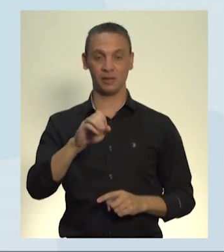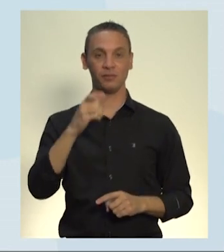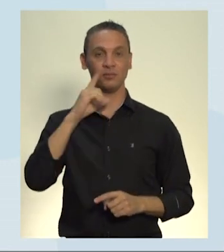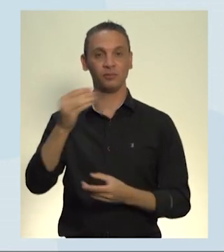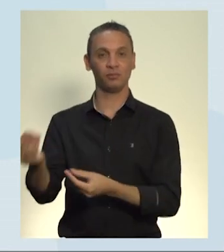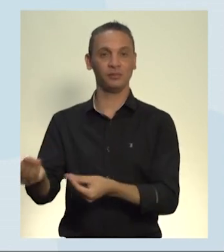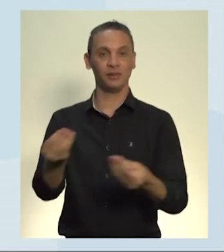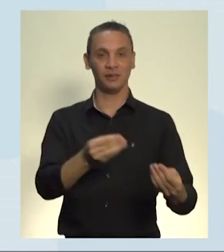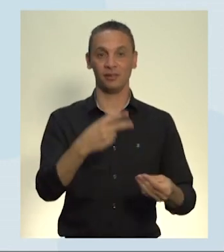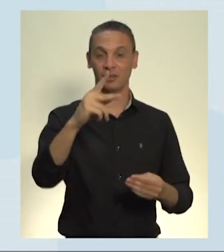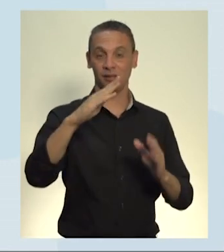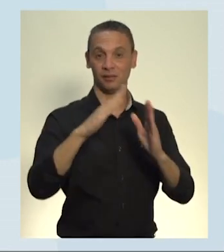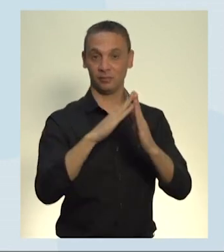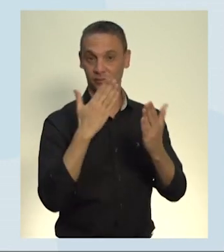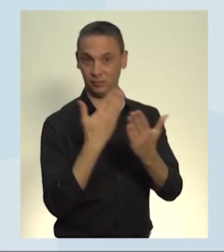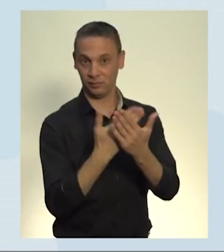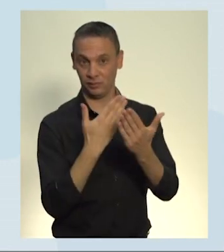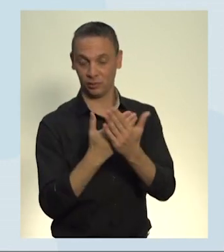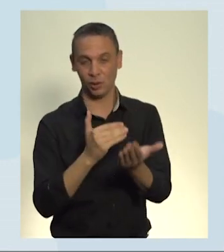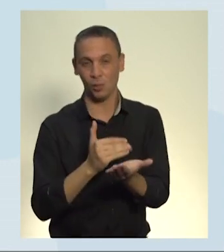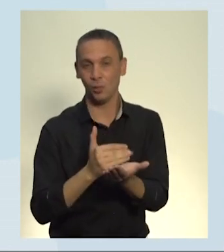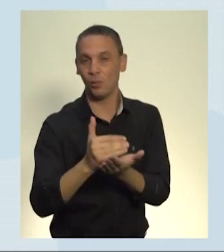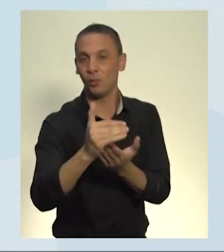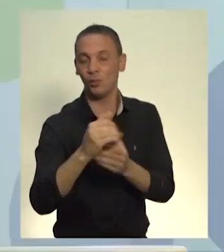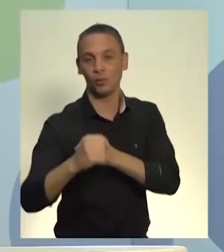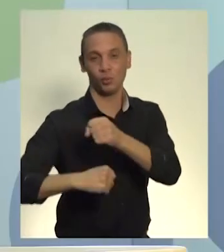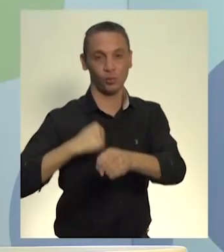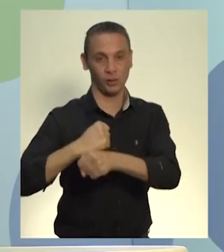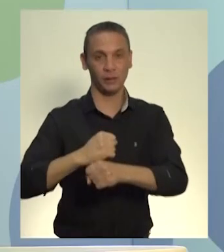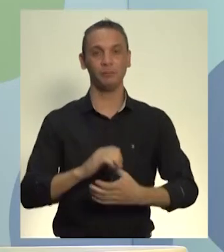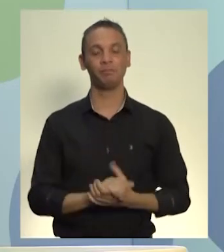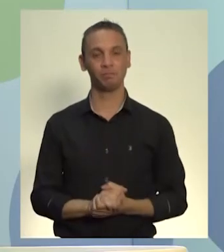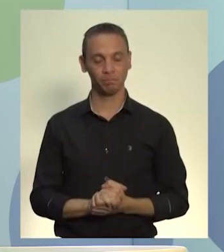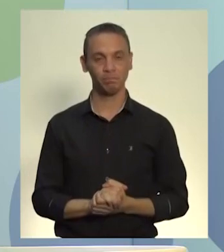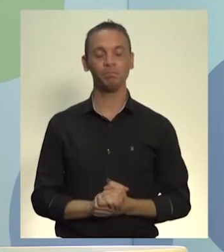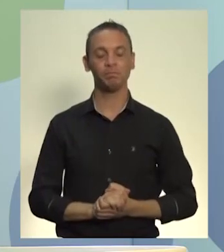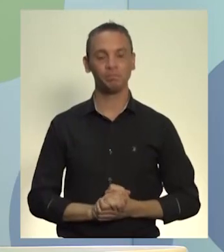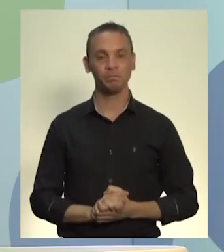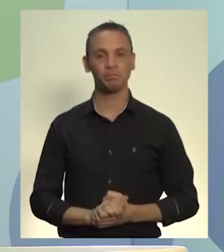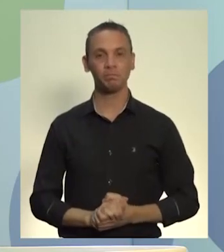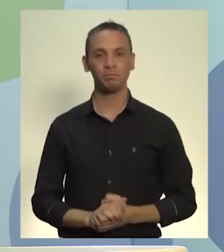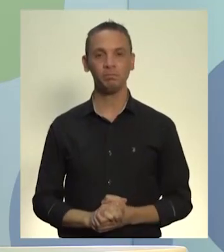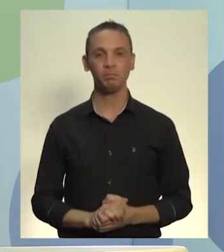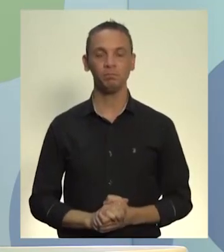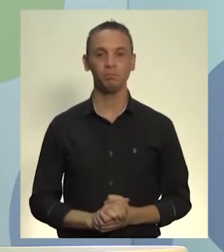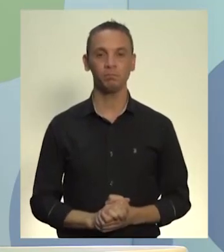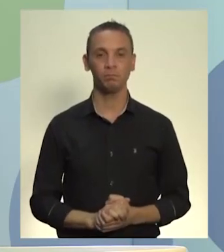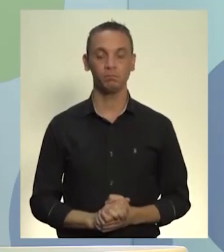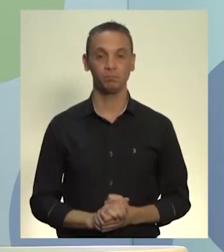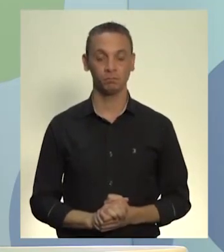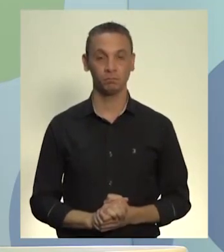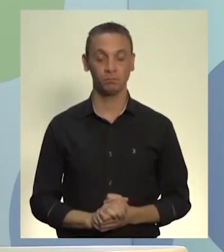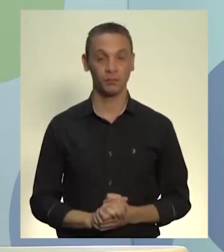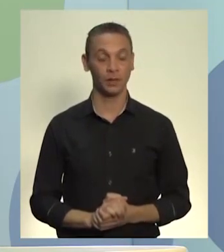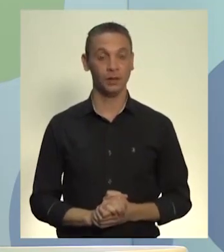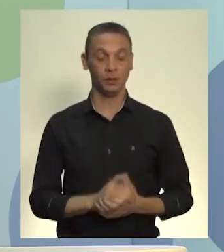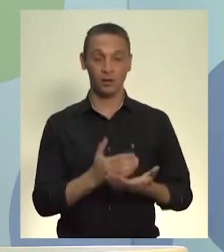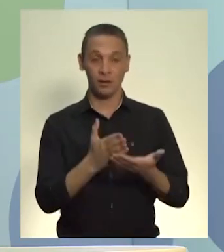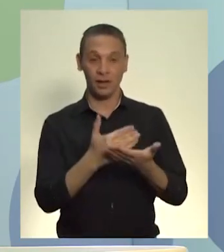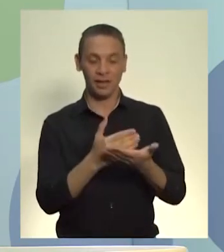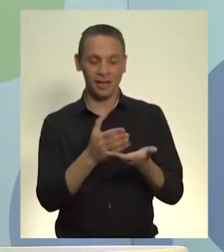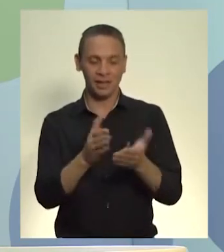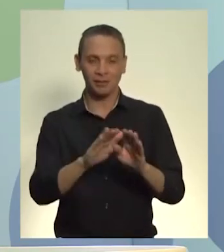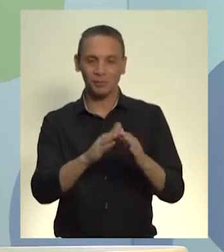conseguiram lá na escola de vocês no comecinho do ano. O caderno do aluno de projeto de vida. Separem o caderno de